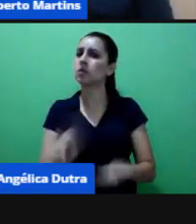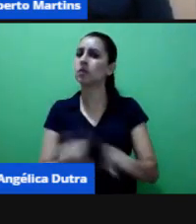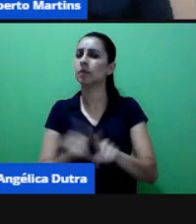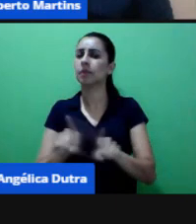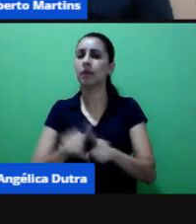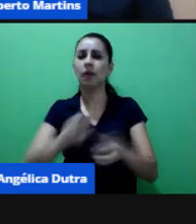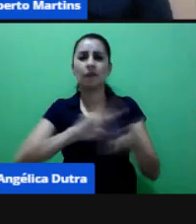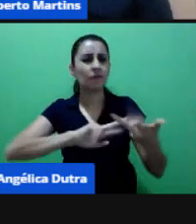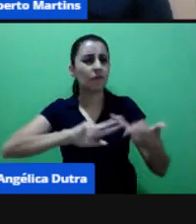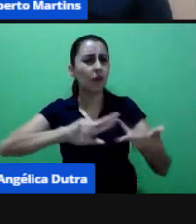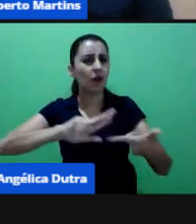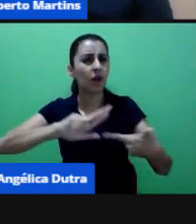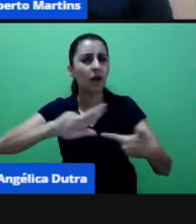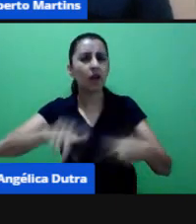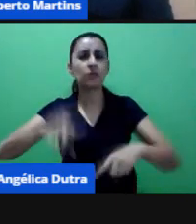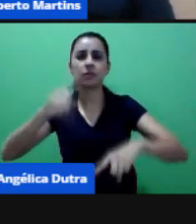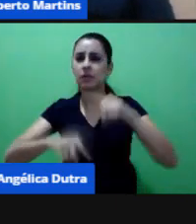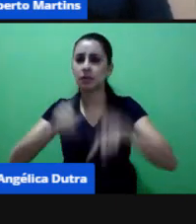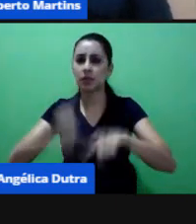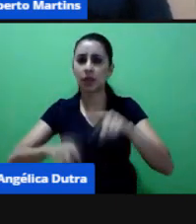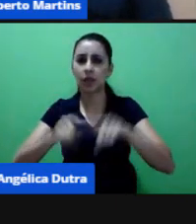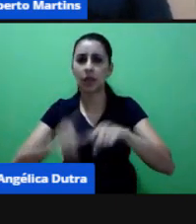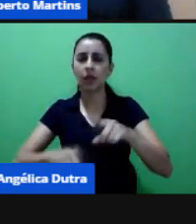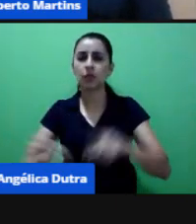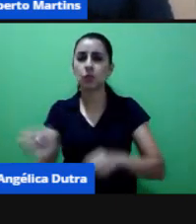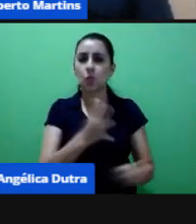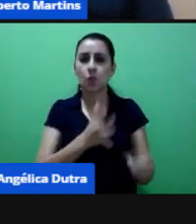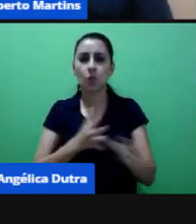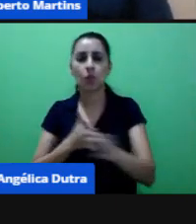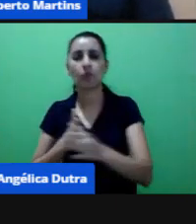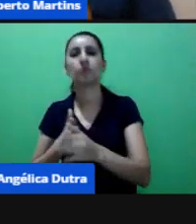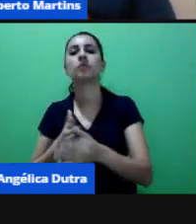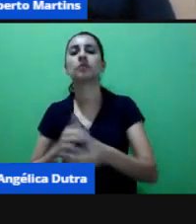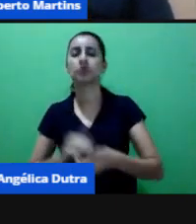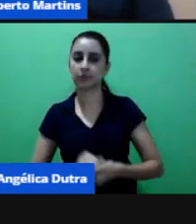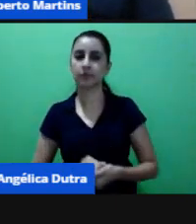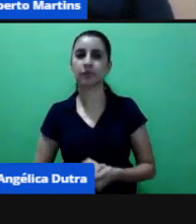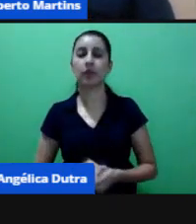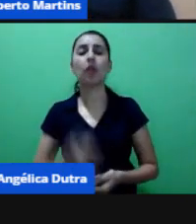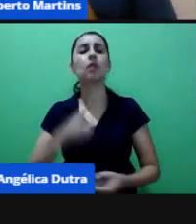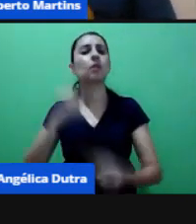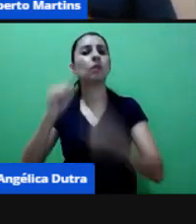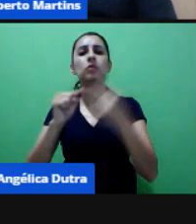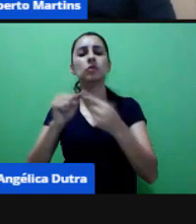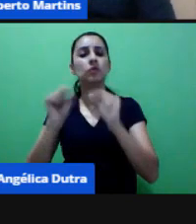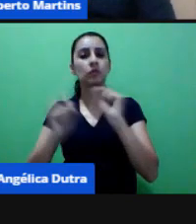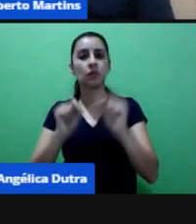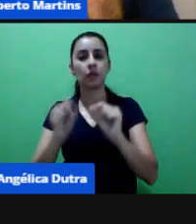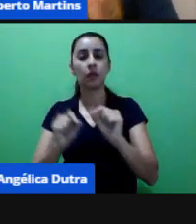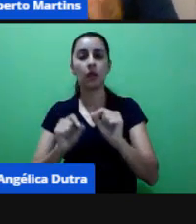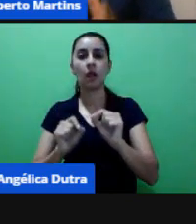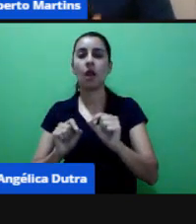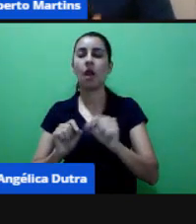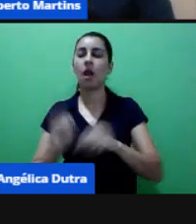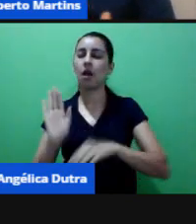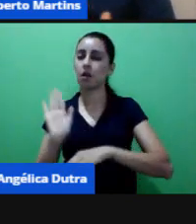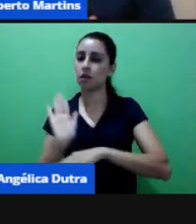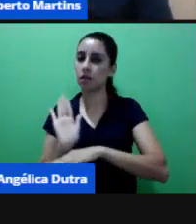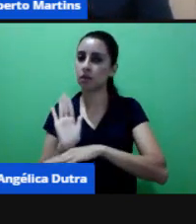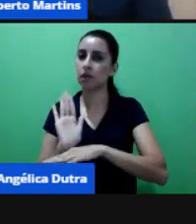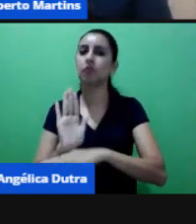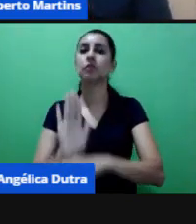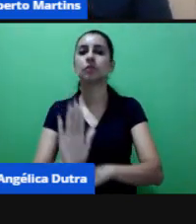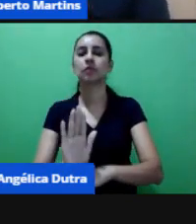e inovadores. Esses recursos, eles têm como objetivo proporcionar um amplo